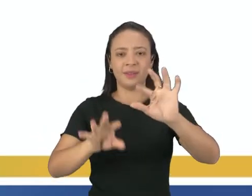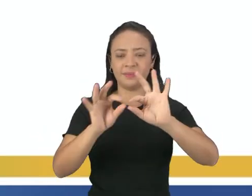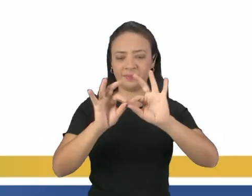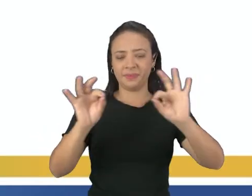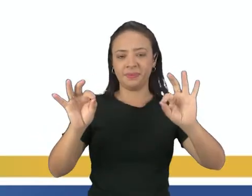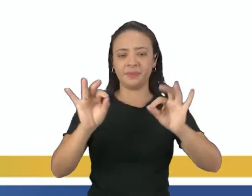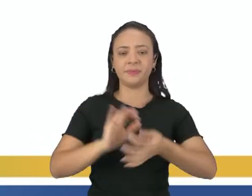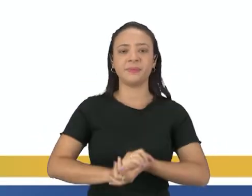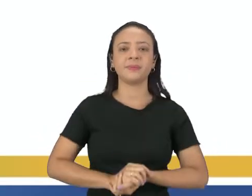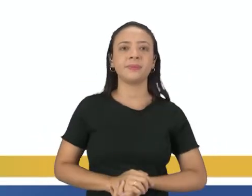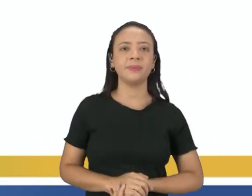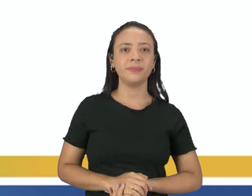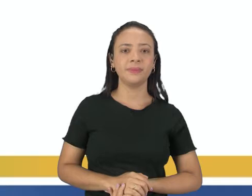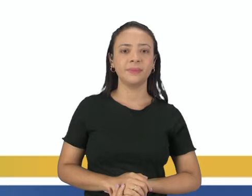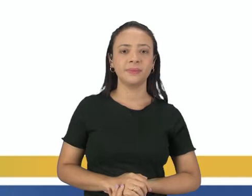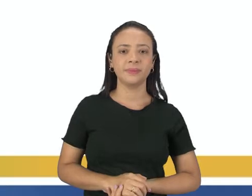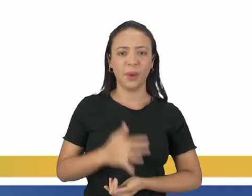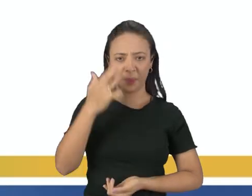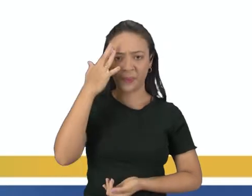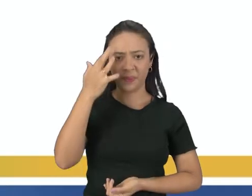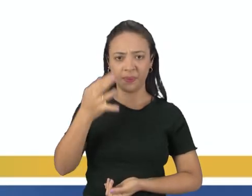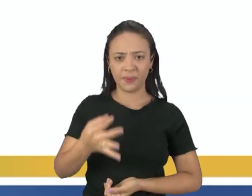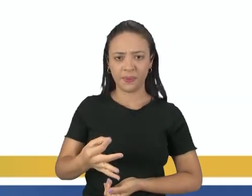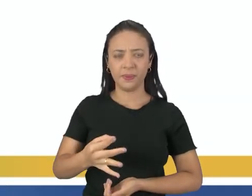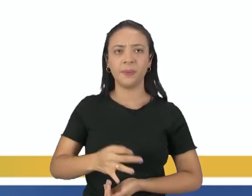possui a mesma medida, tá certo?